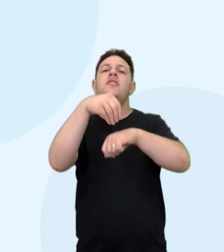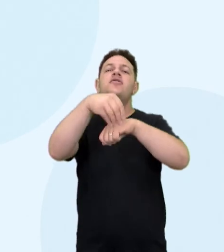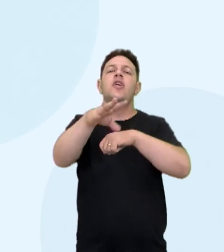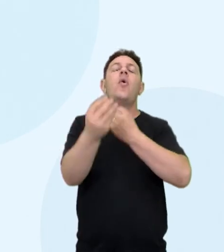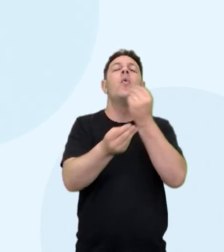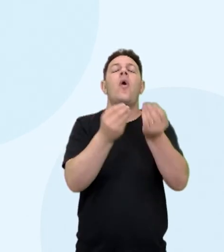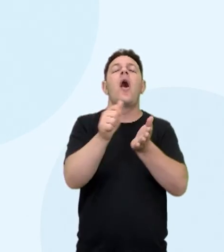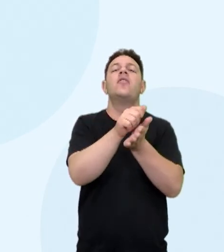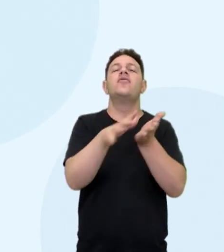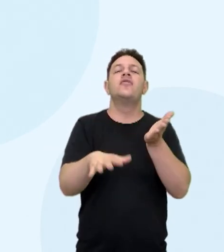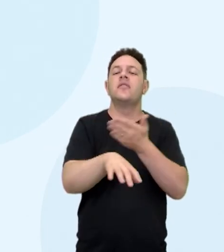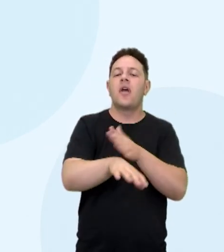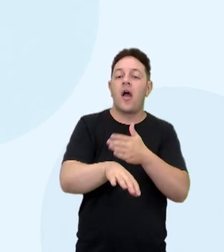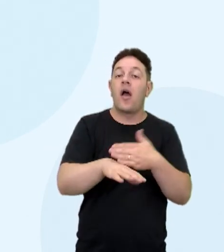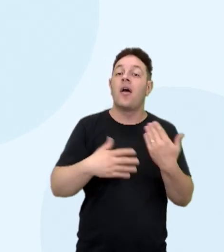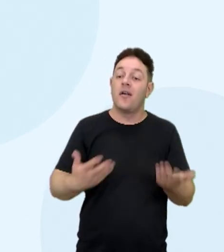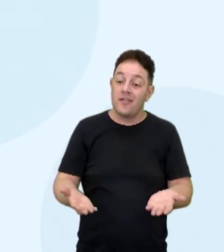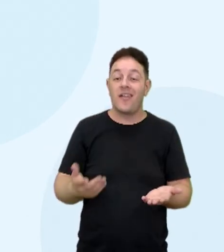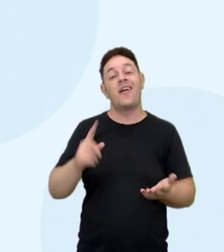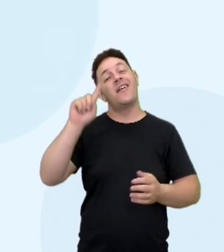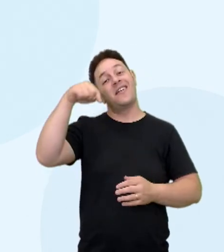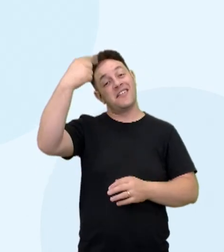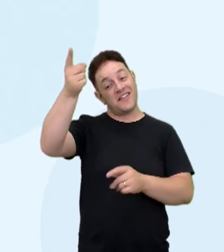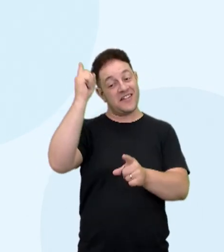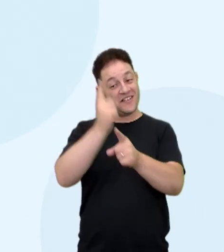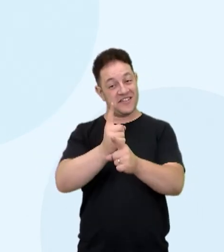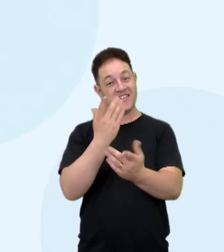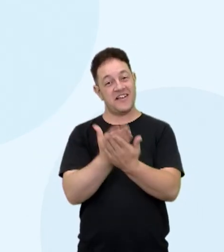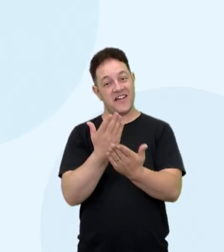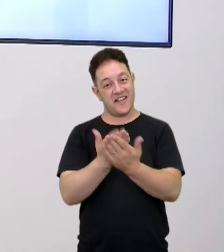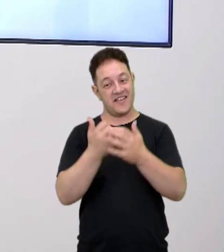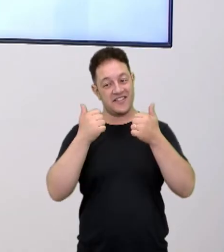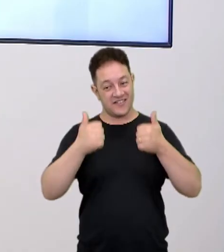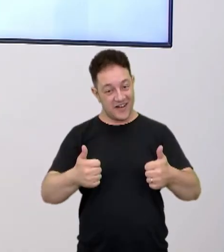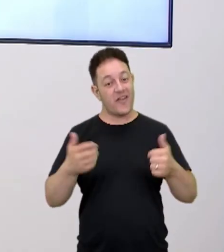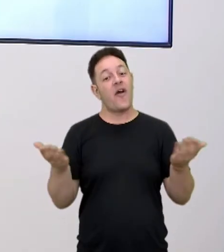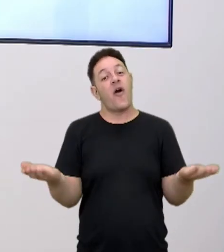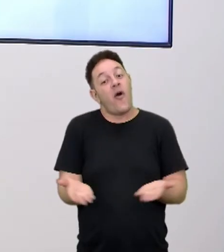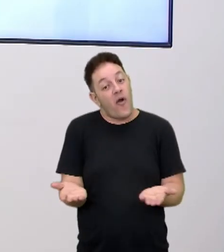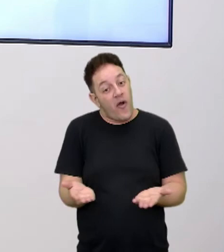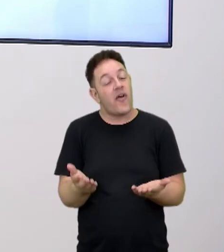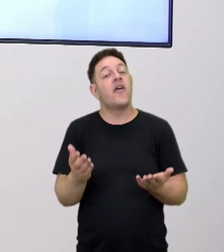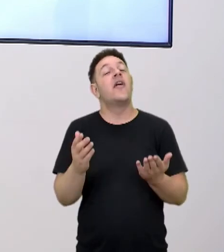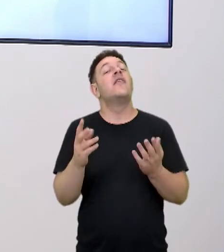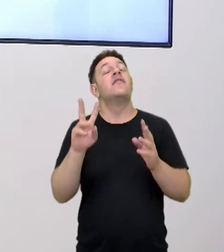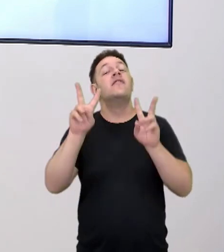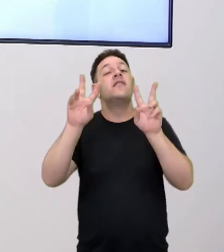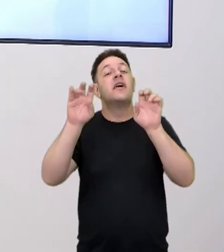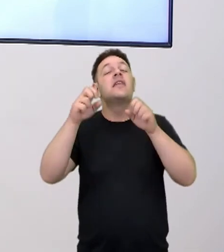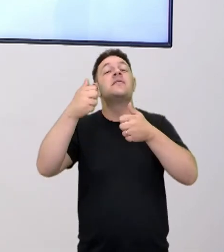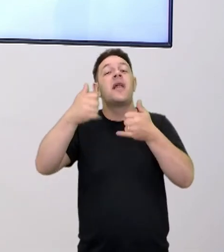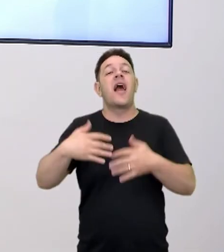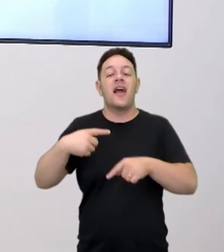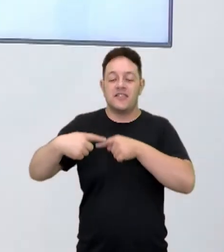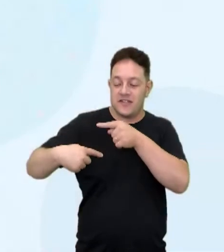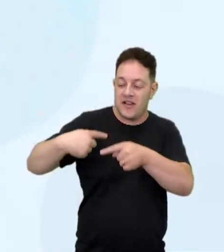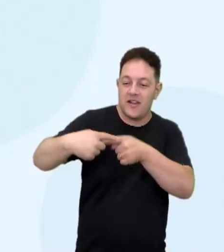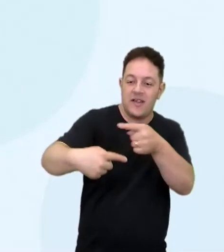para vocês. E a gente se vê na próxima aula, que hoje a gente vai falar sobre gerações, e eu espero